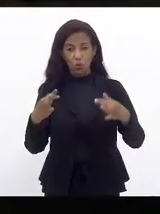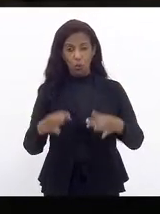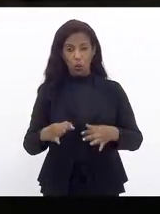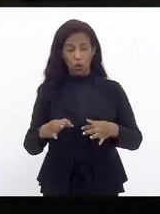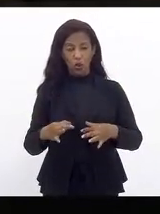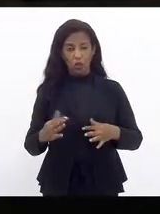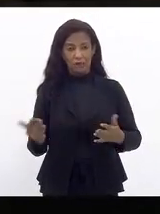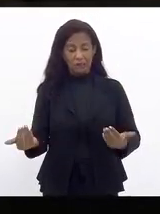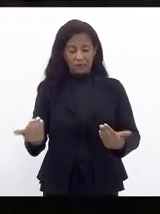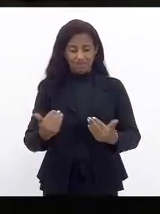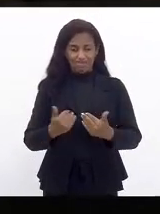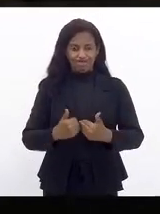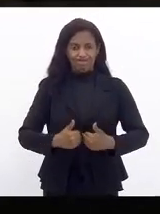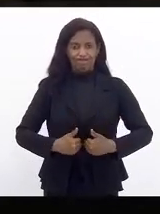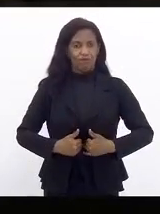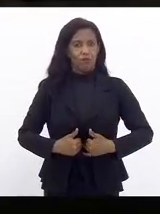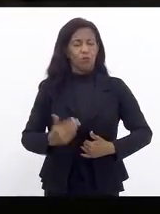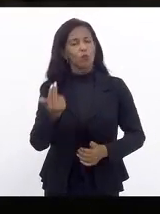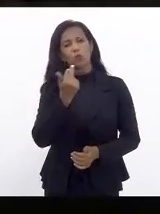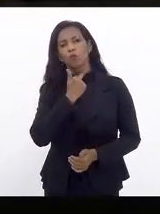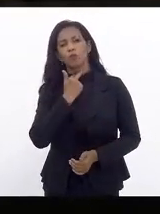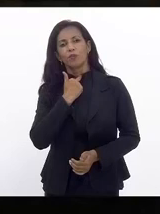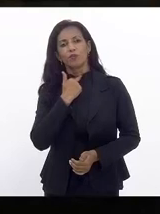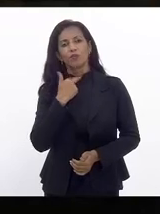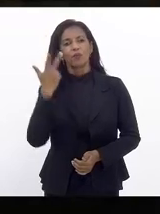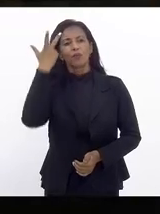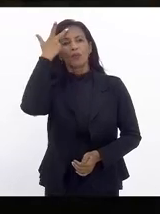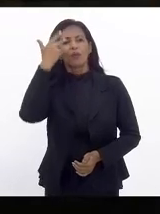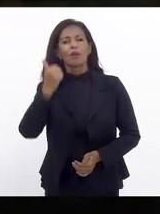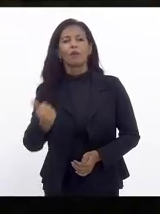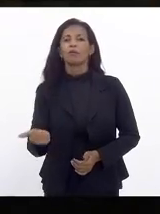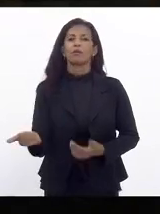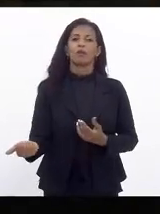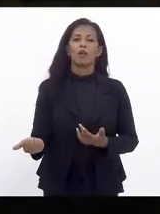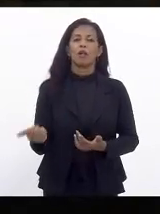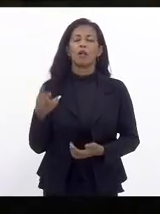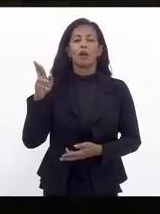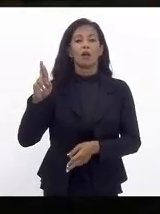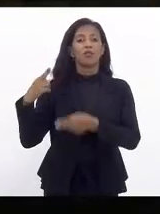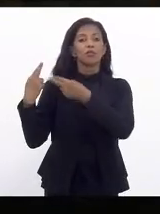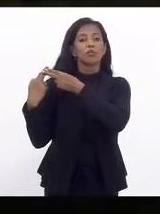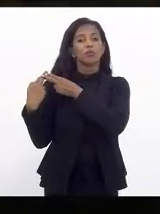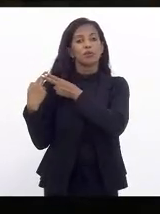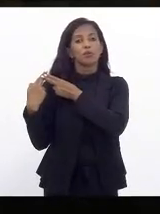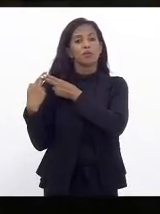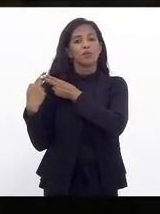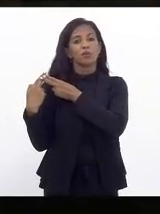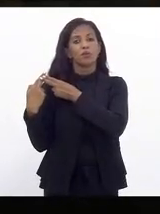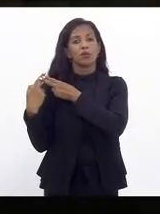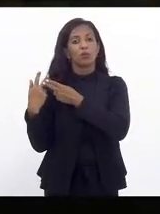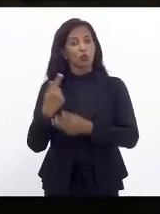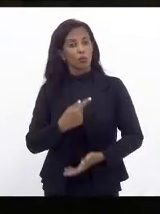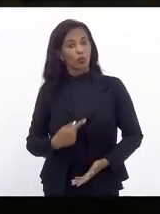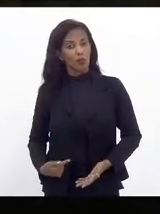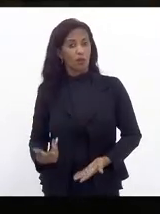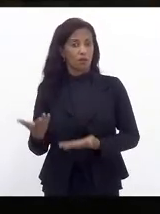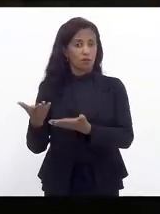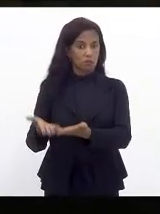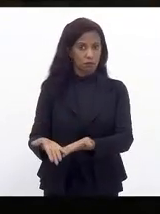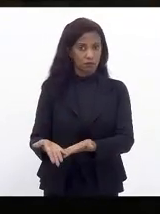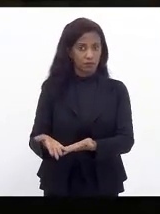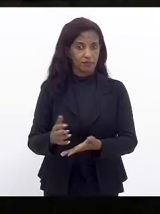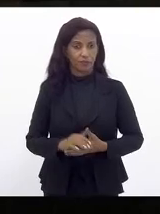fome causa, não podemos naturalizar a responsabilidade dos governos nesse sentido,